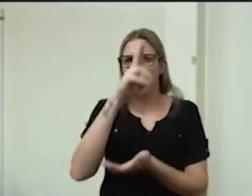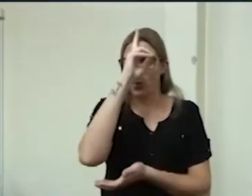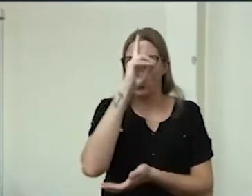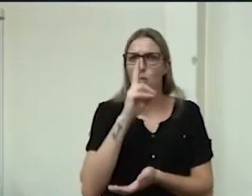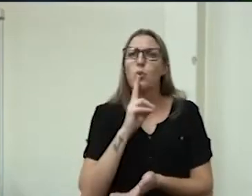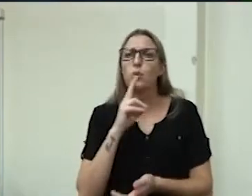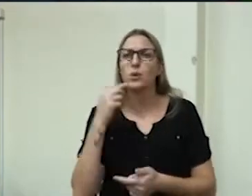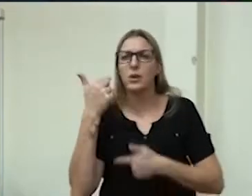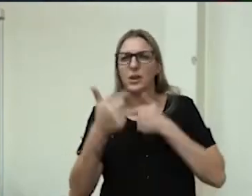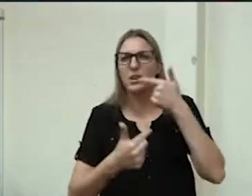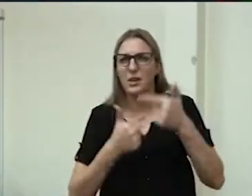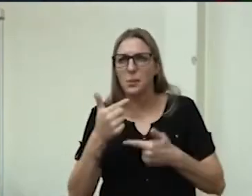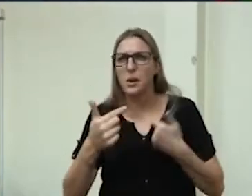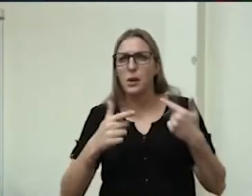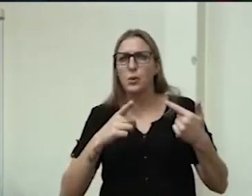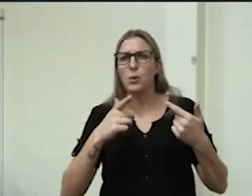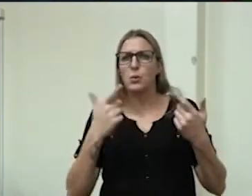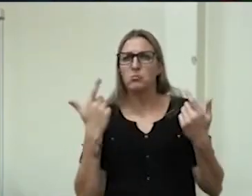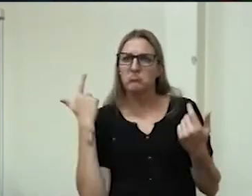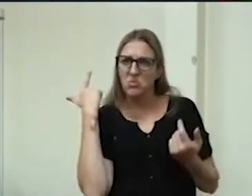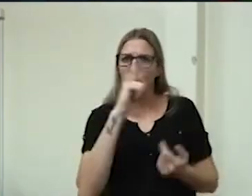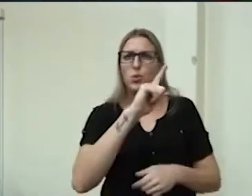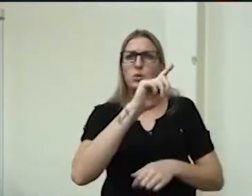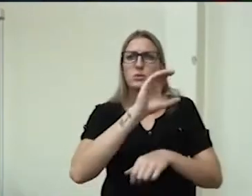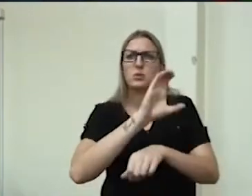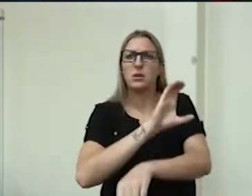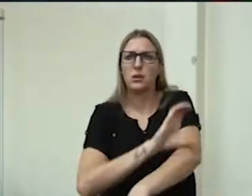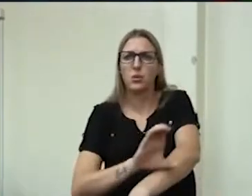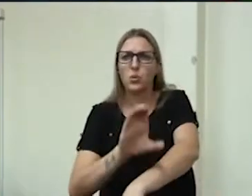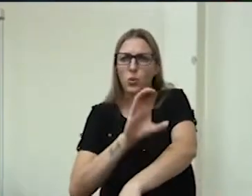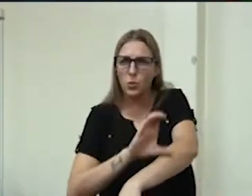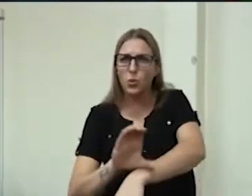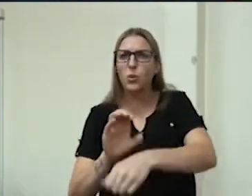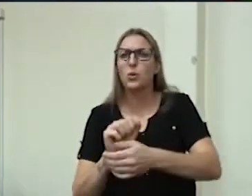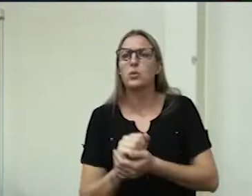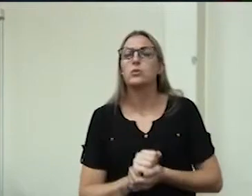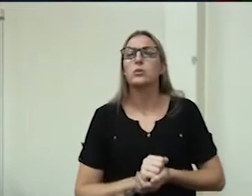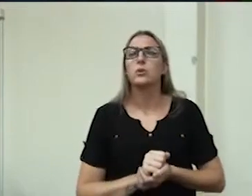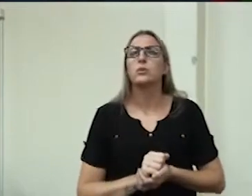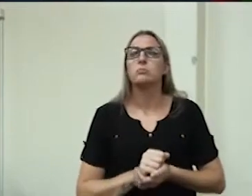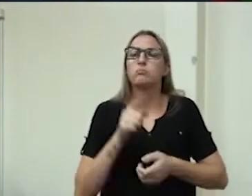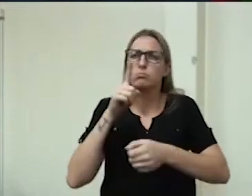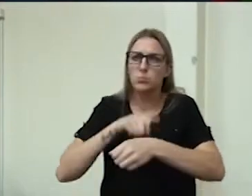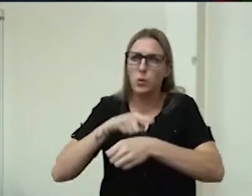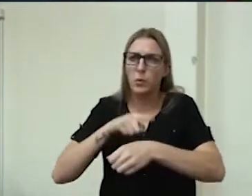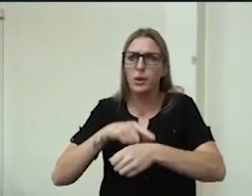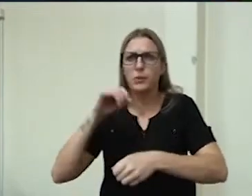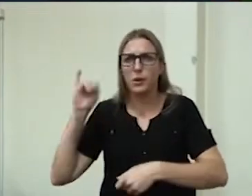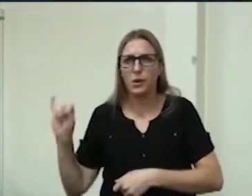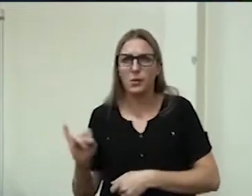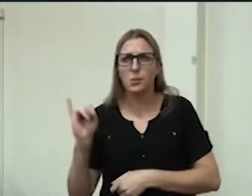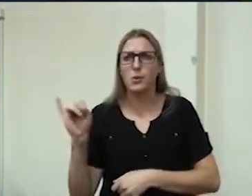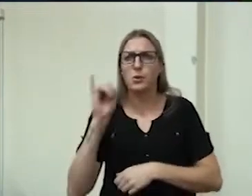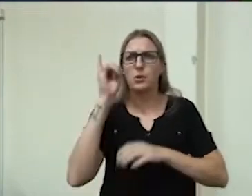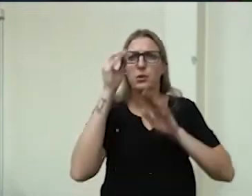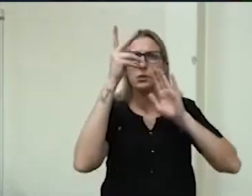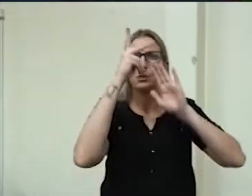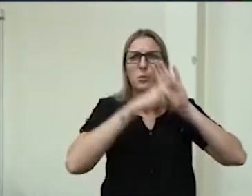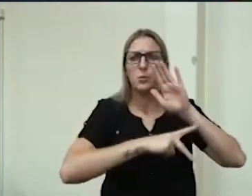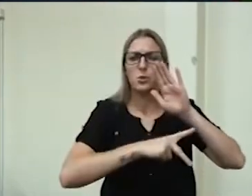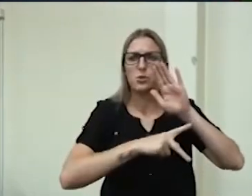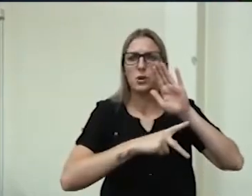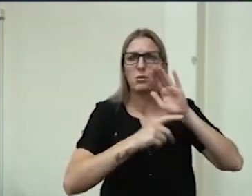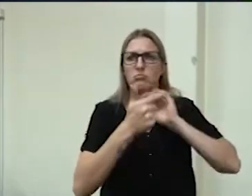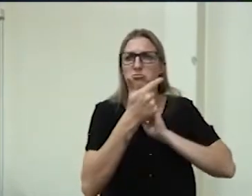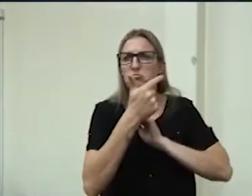o curso junto com várias atividades que vêm do meio político. Esse é um momento importante. O projeto, como eu disse,